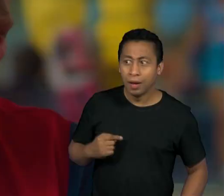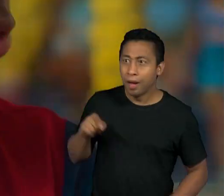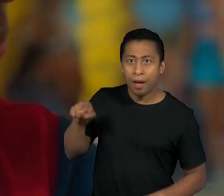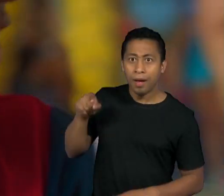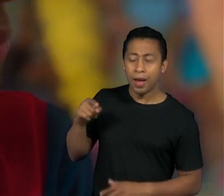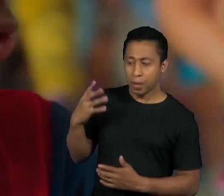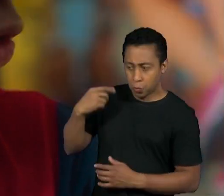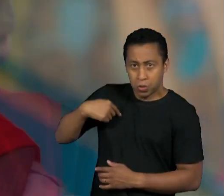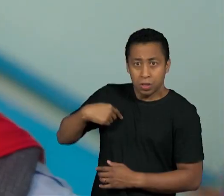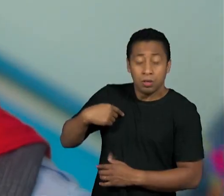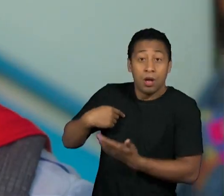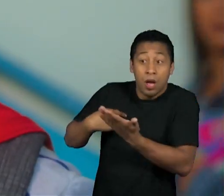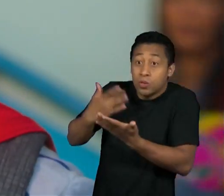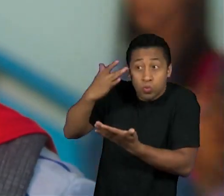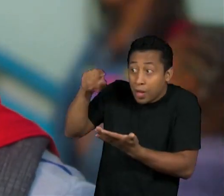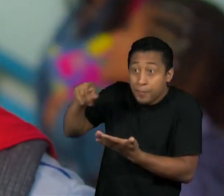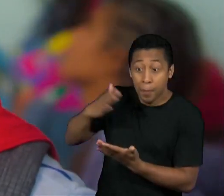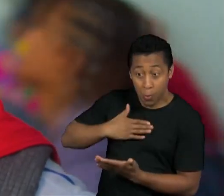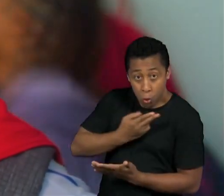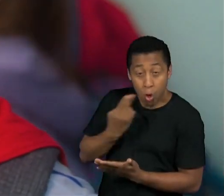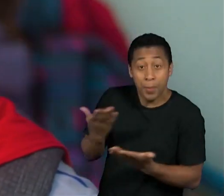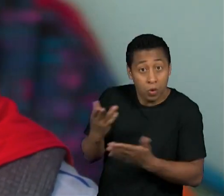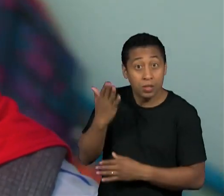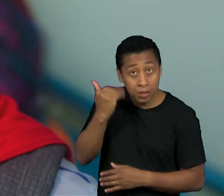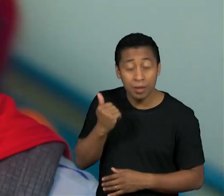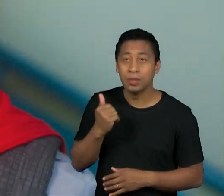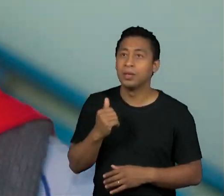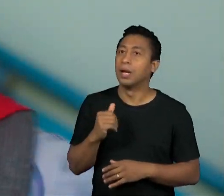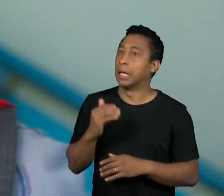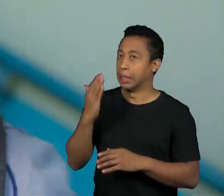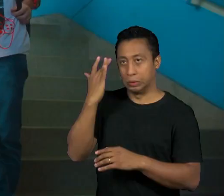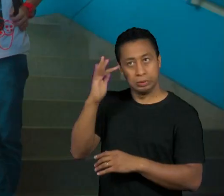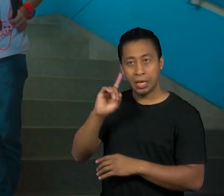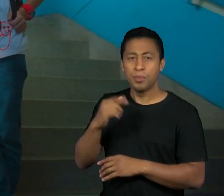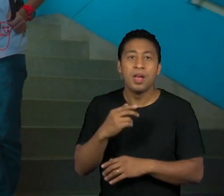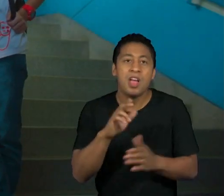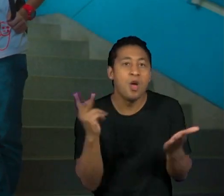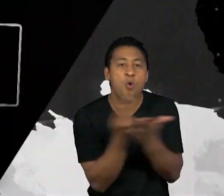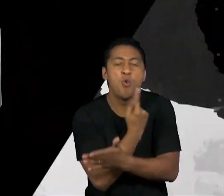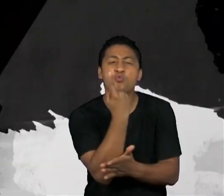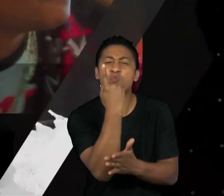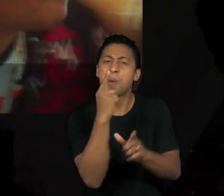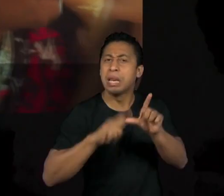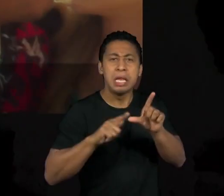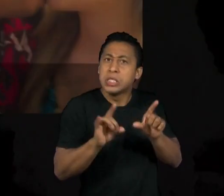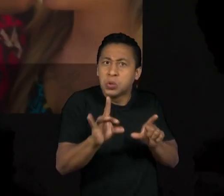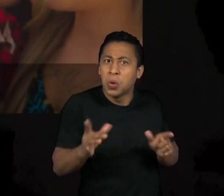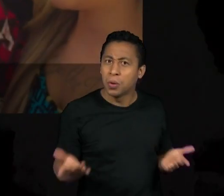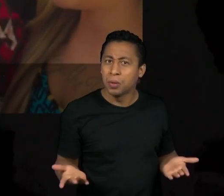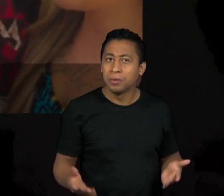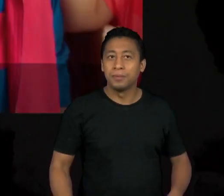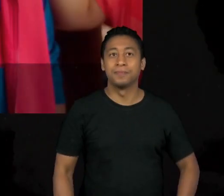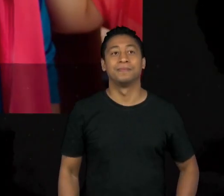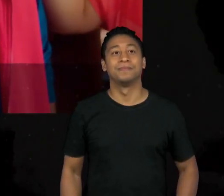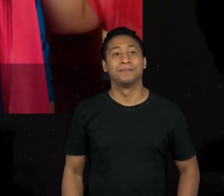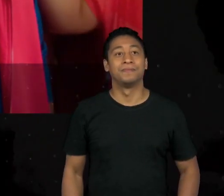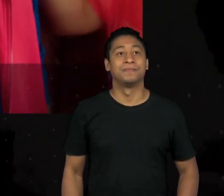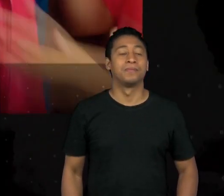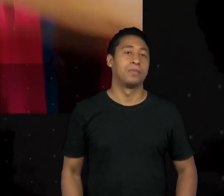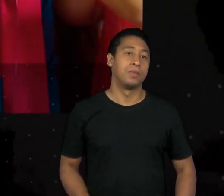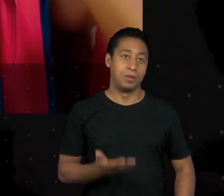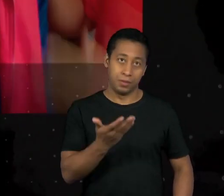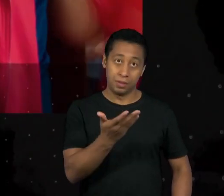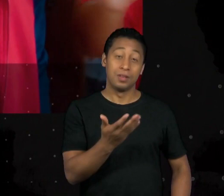ano passado ela não sabia nem o meu nome. Eu acho que ela ainda não sabe. Ela errou uma letra. Ah, tá. Pera aí. E assim, com o resultado disso, a gente